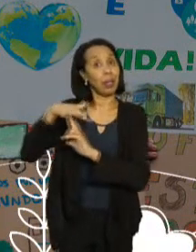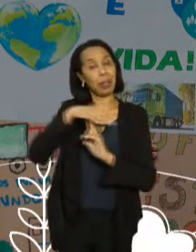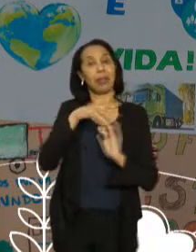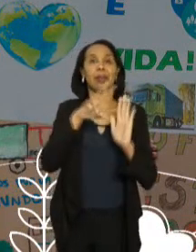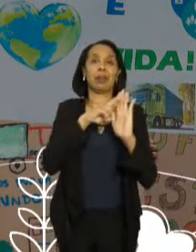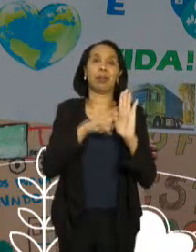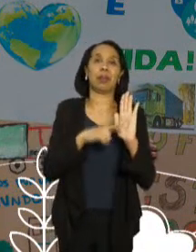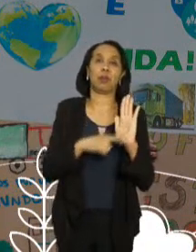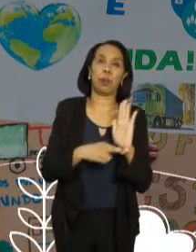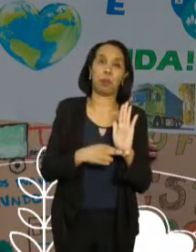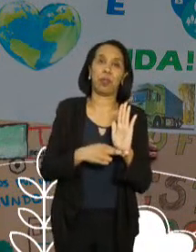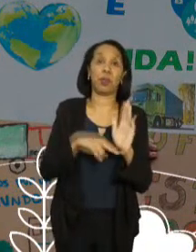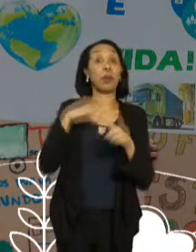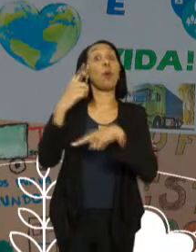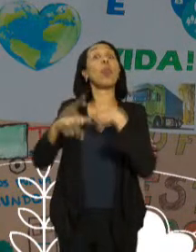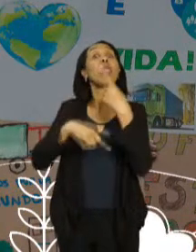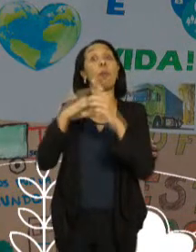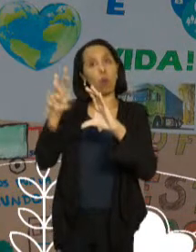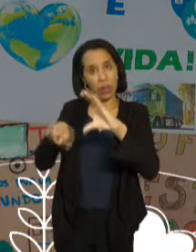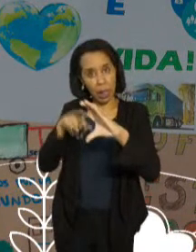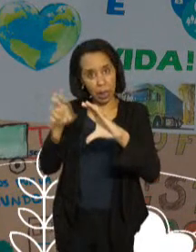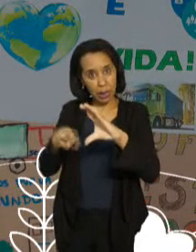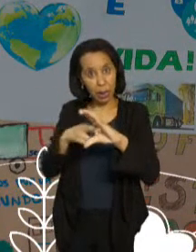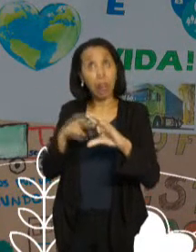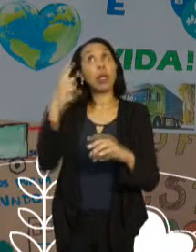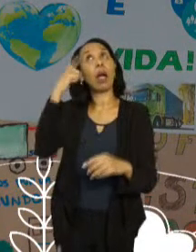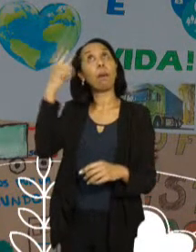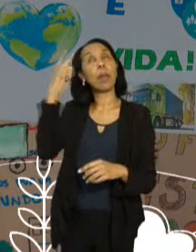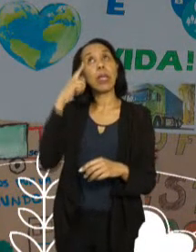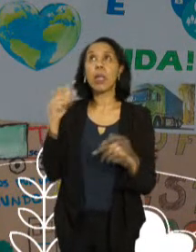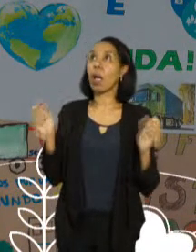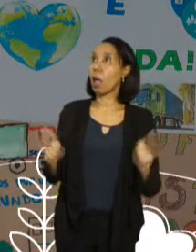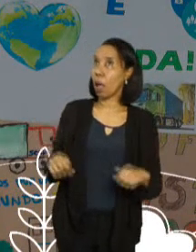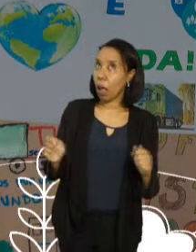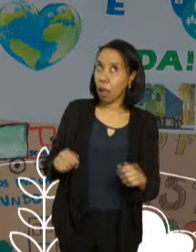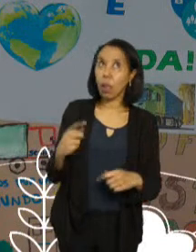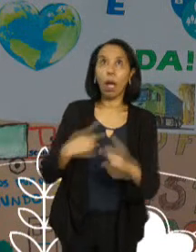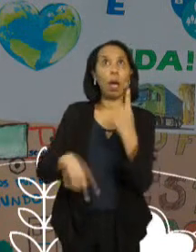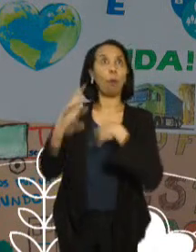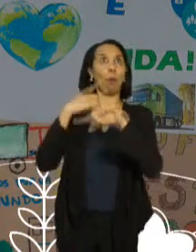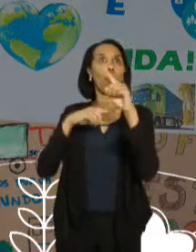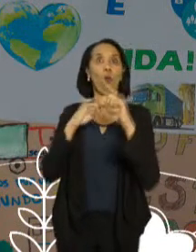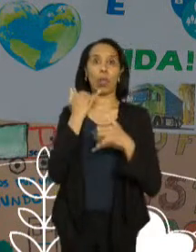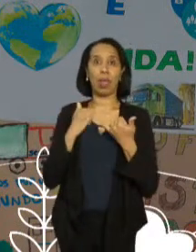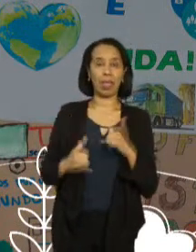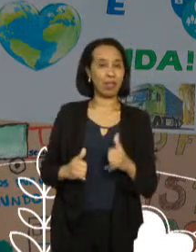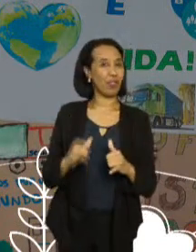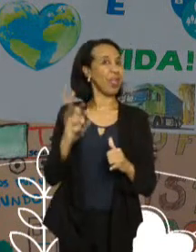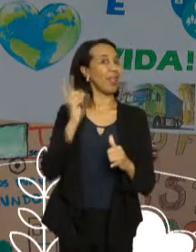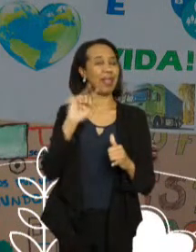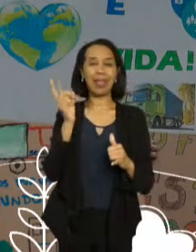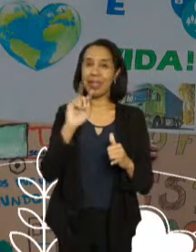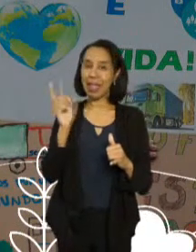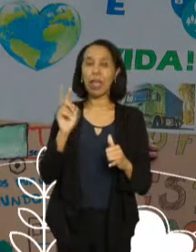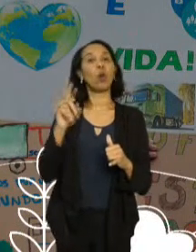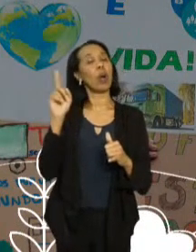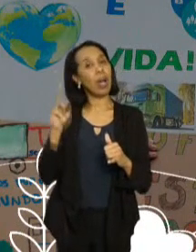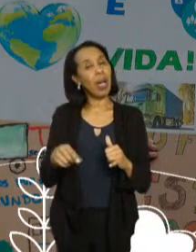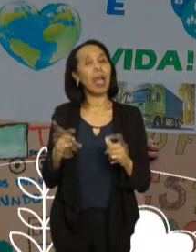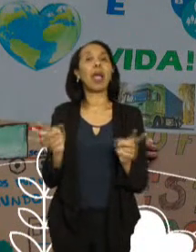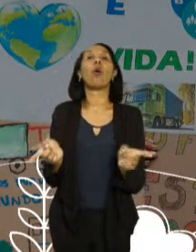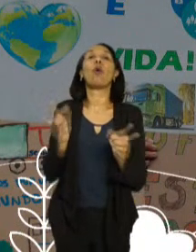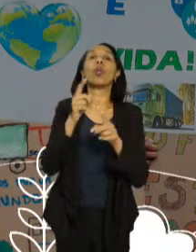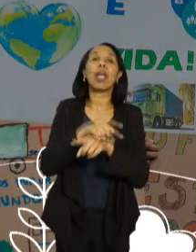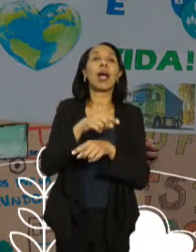que somente após a reciclagem nós possamos pensar em geração de energia. Mas geração de energia, ao invés